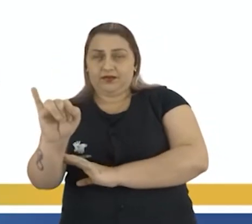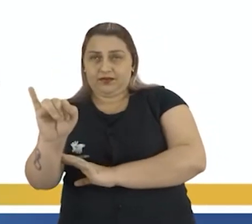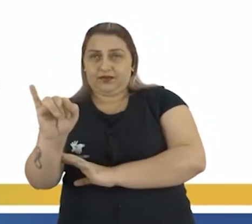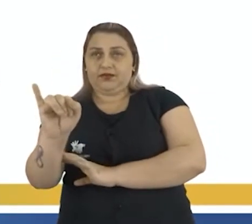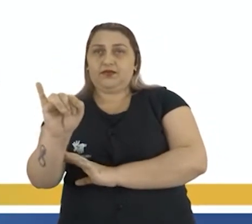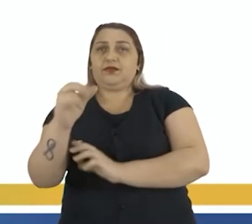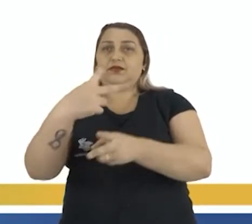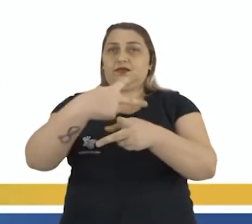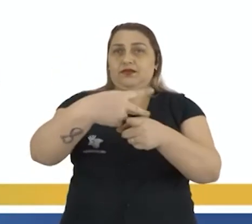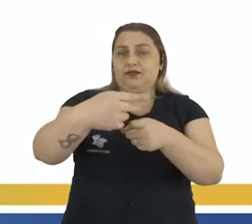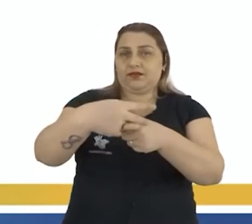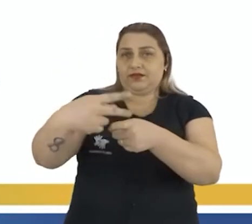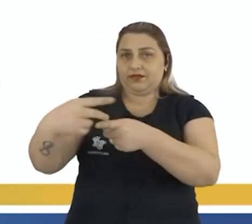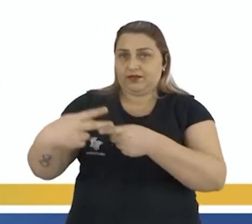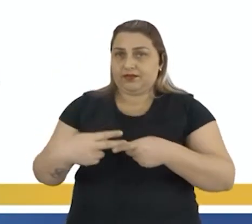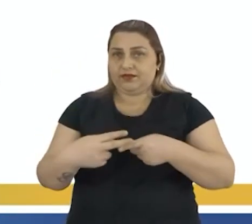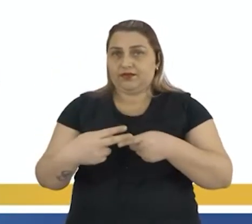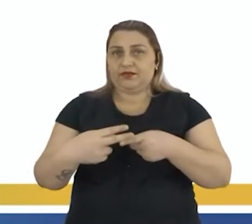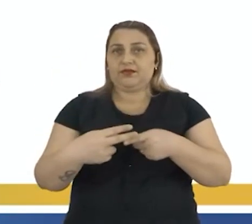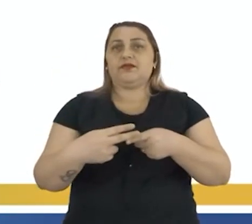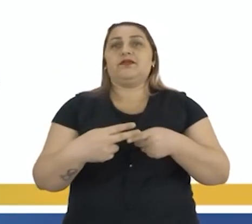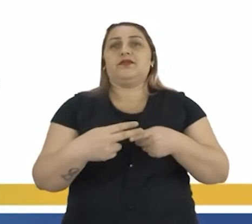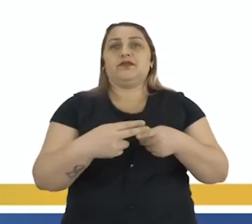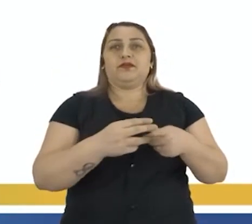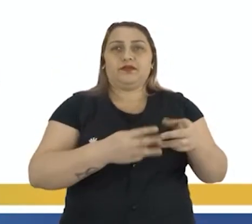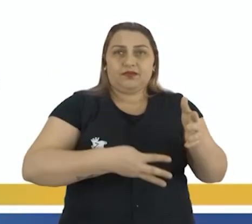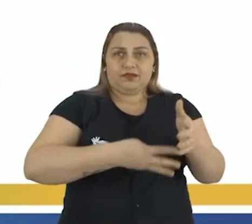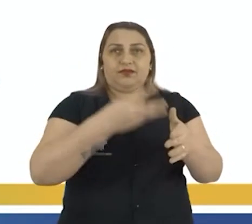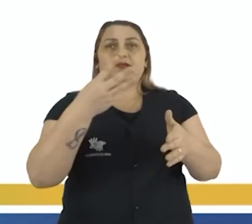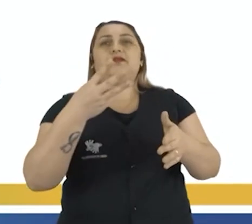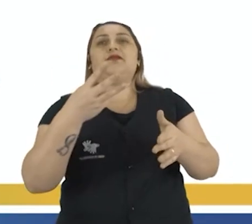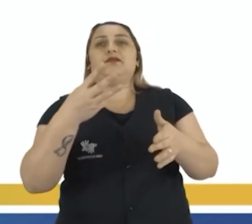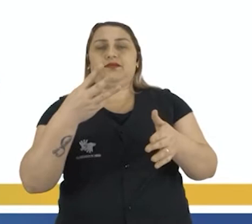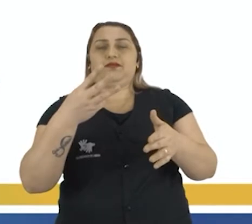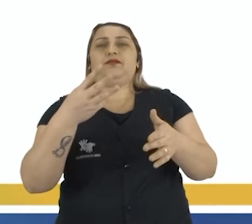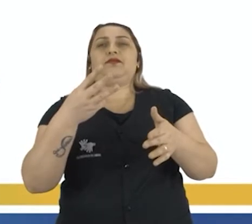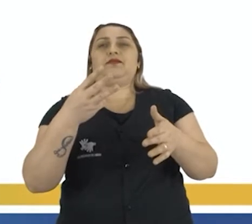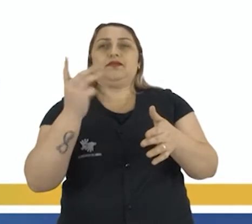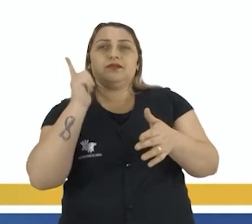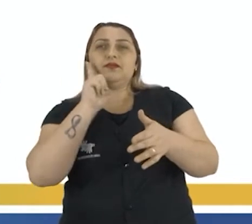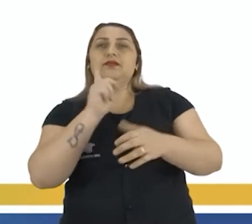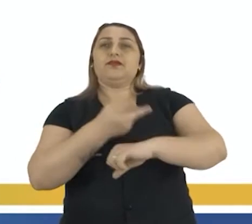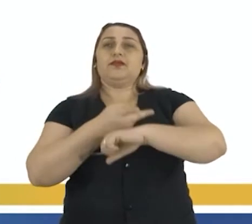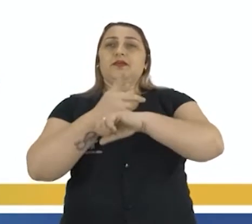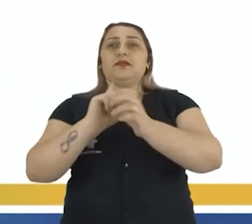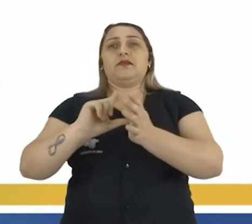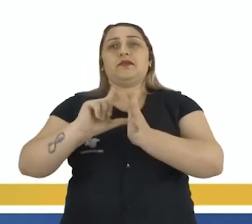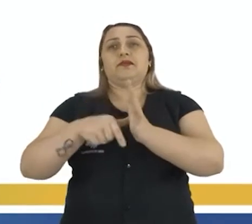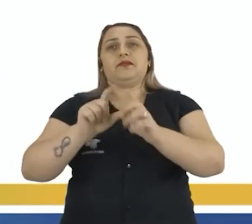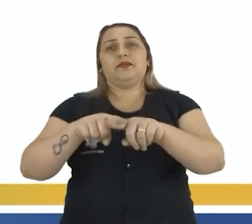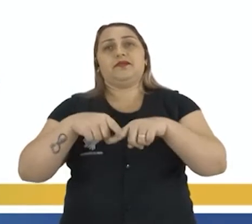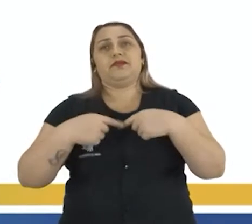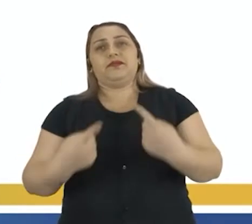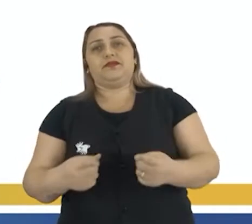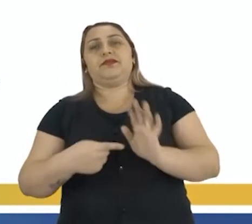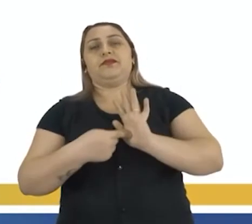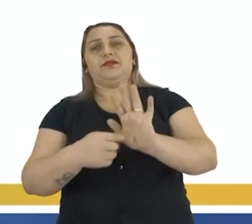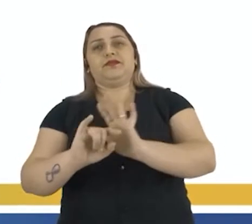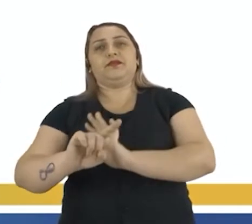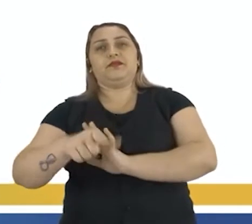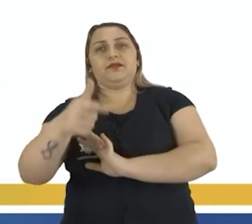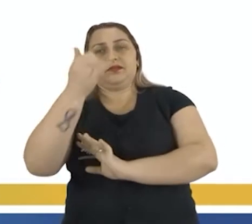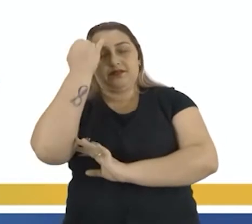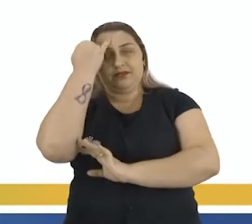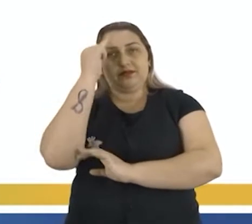aquele campeão que tinha que vencer seguidamente para poder ter esse título. Só que depois ele apresenta uma outra